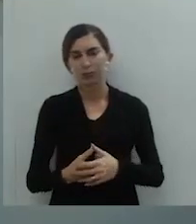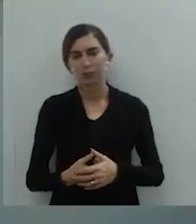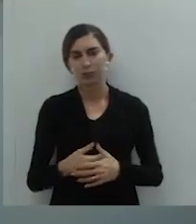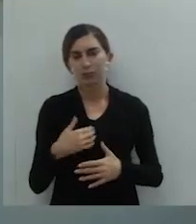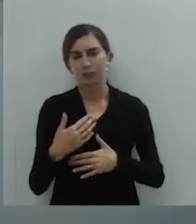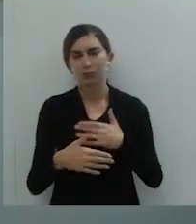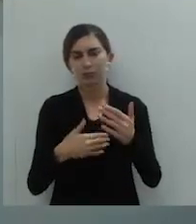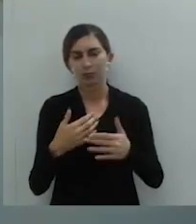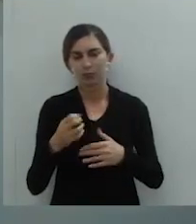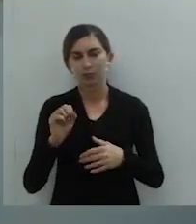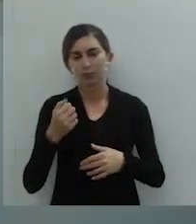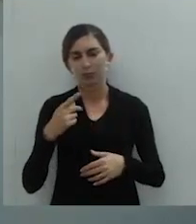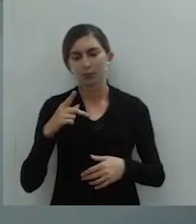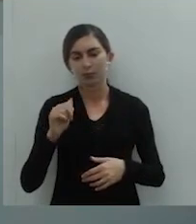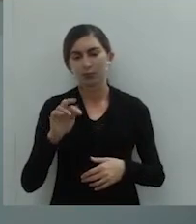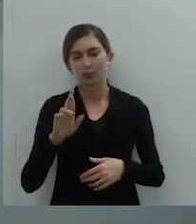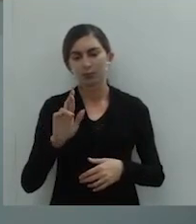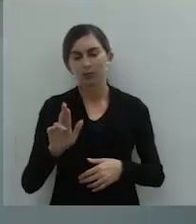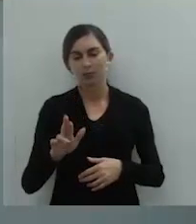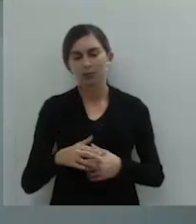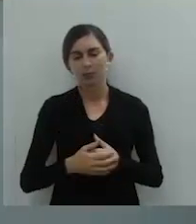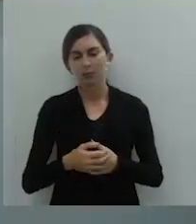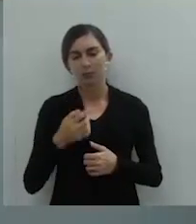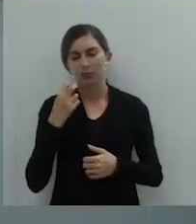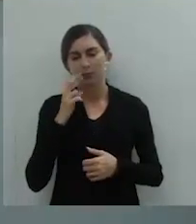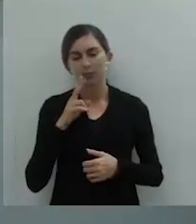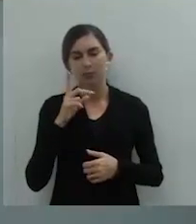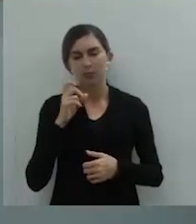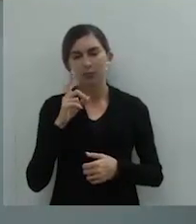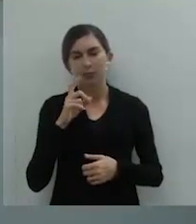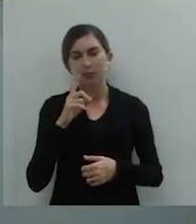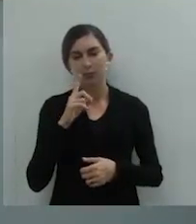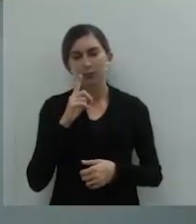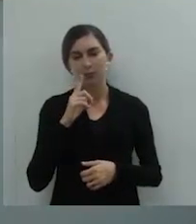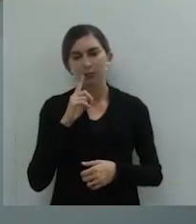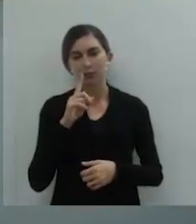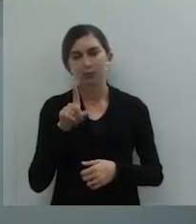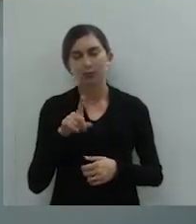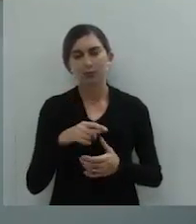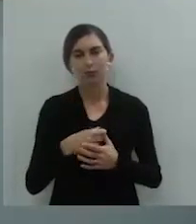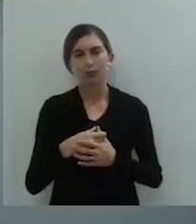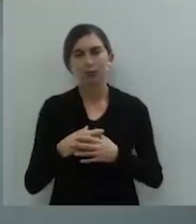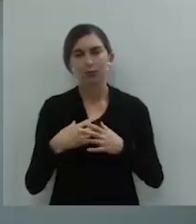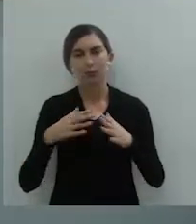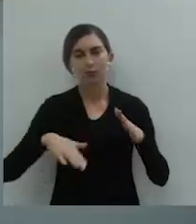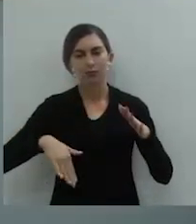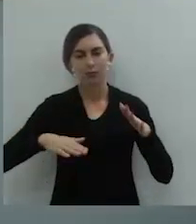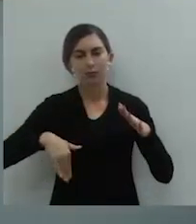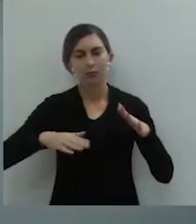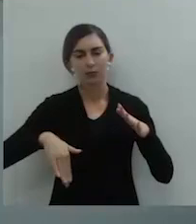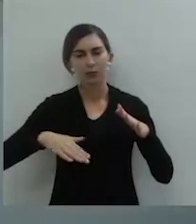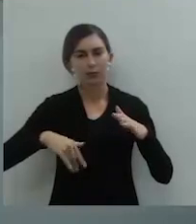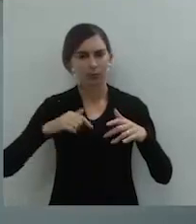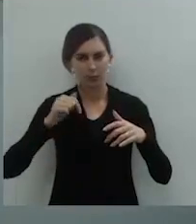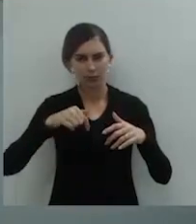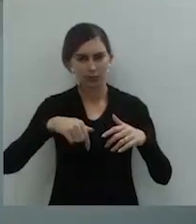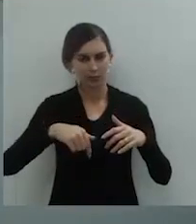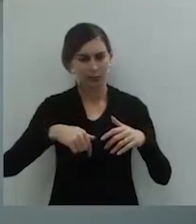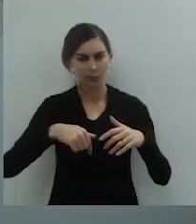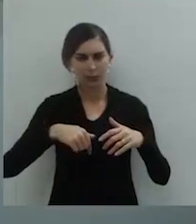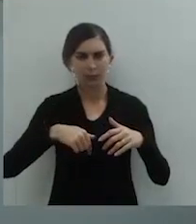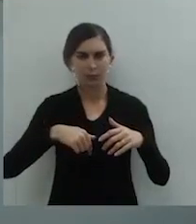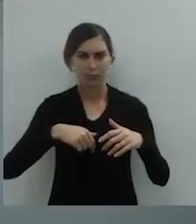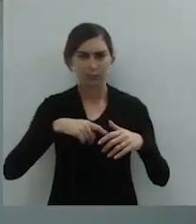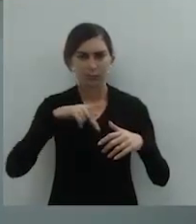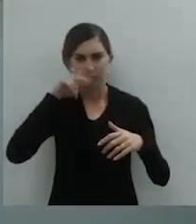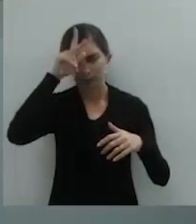nesse processo de explorar as nossas riquezas. Uma curiosidade, quando a gente fala da praia, a nossa praia aqui no nosso litoral, de